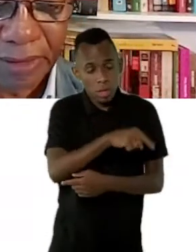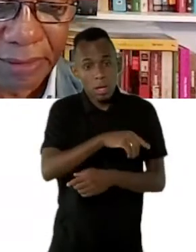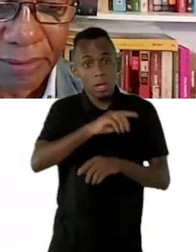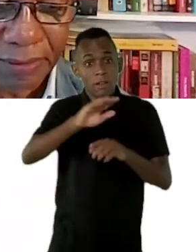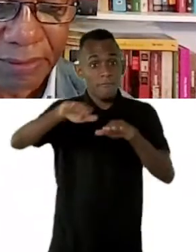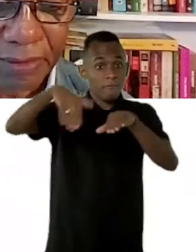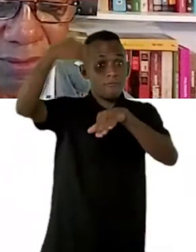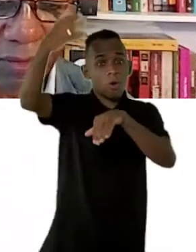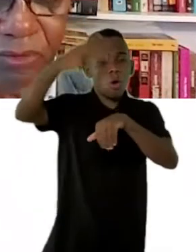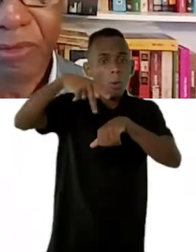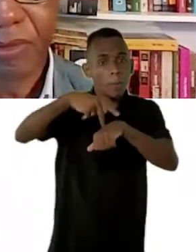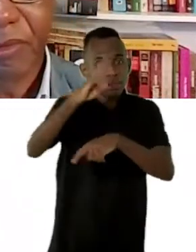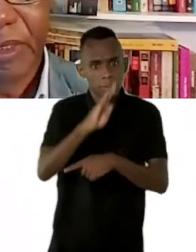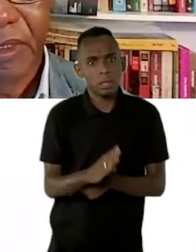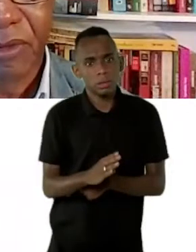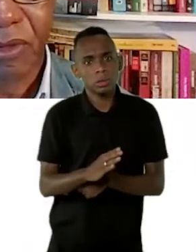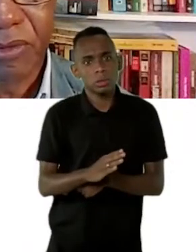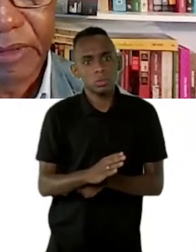dizer,